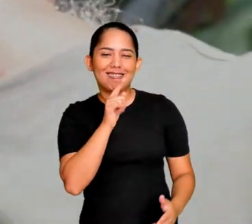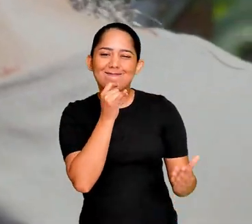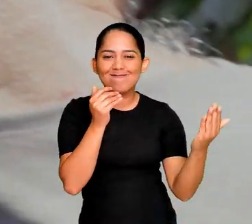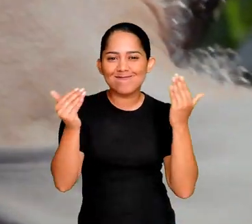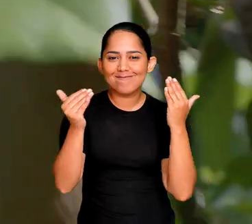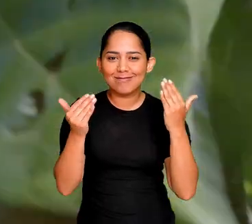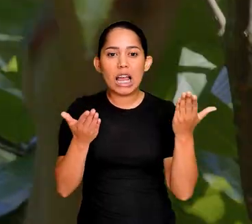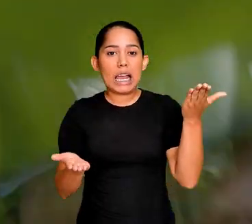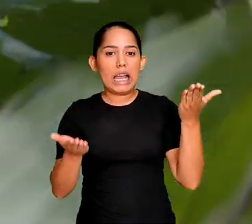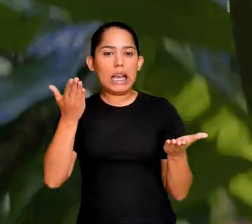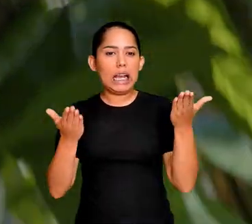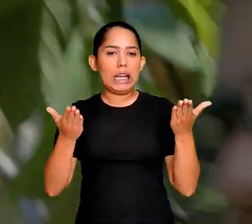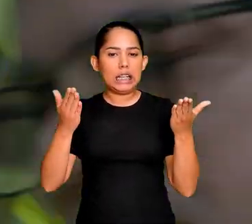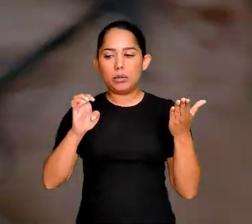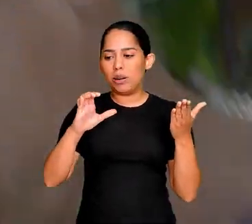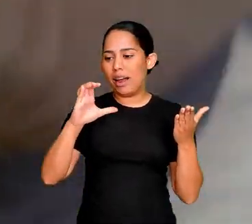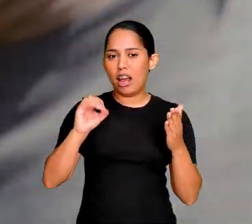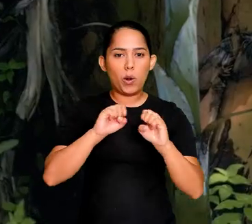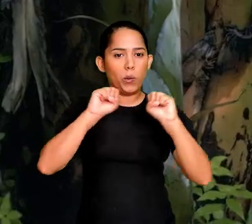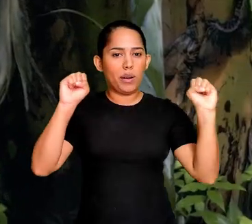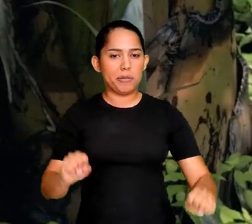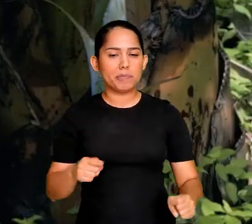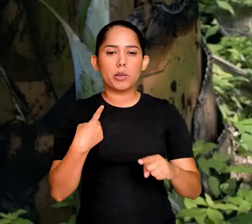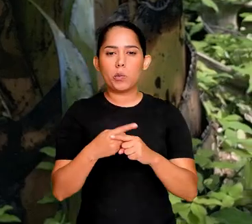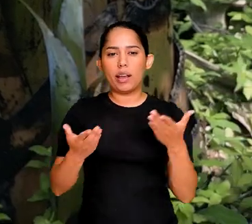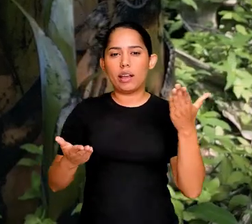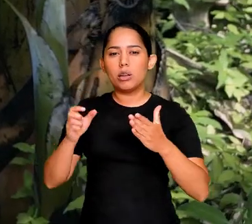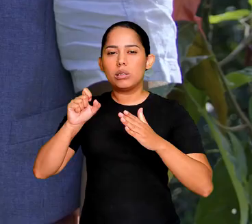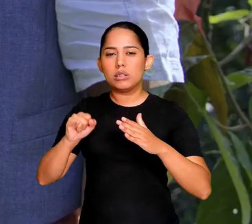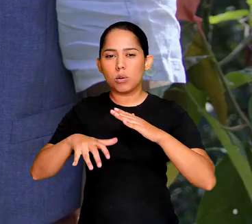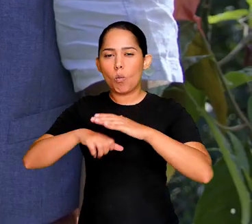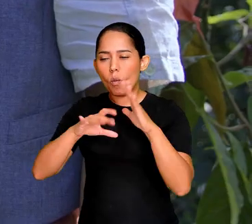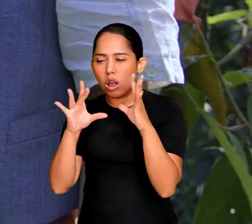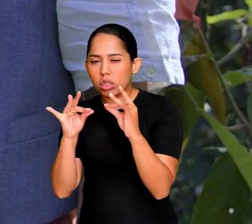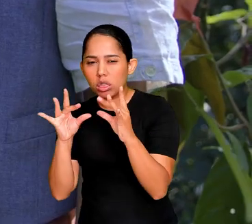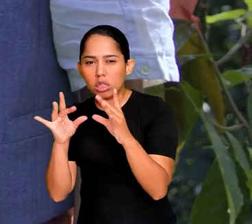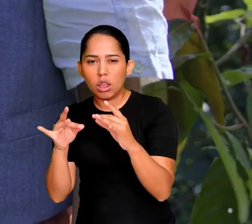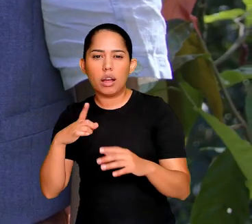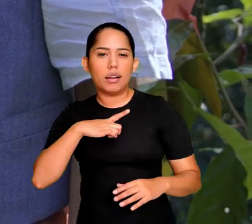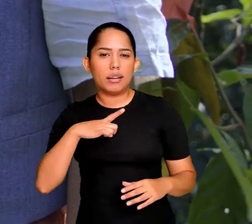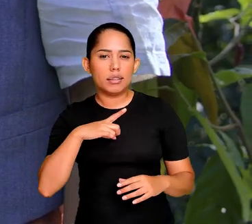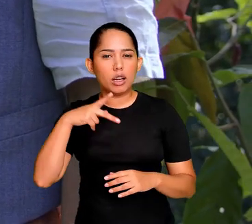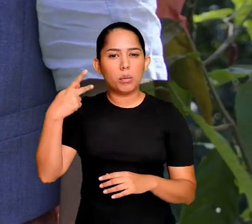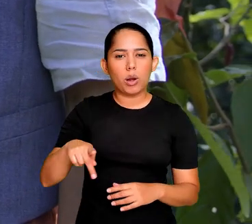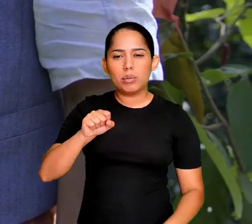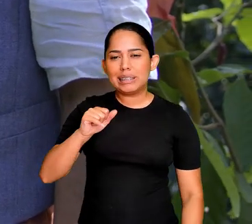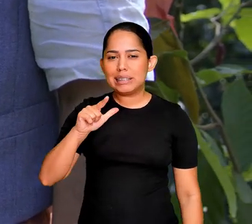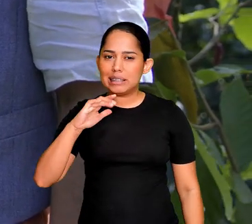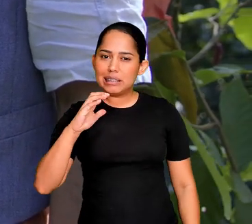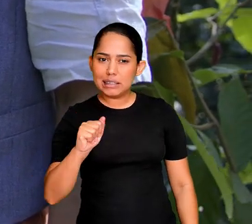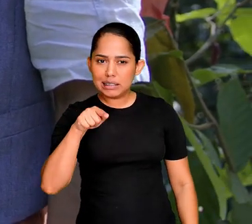equilíbrio que o nosso sistema precisava, porque ela equilibra nas horas muito úmidas, com o preparado chifre sílica, que